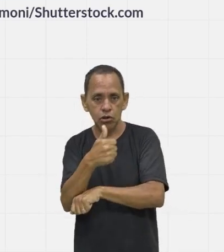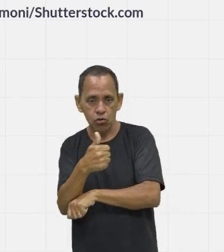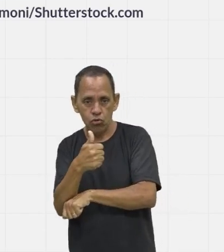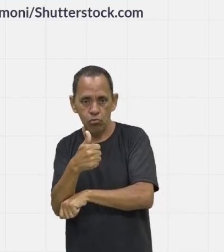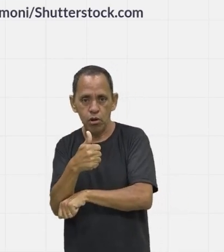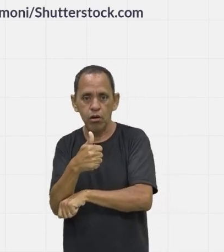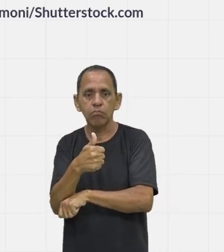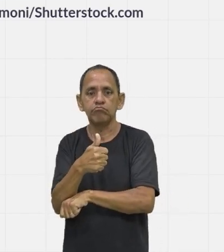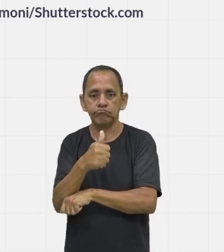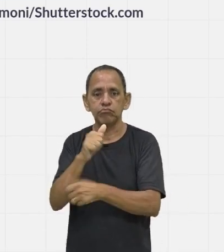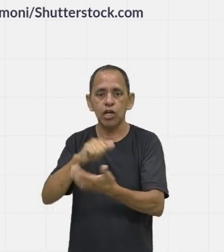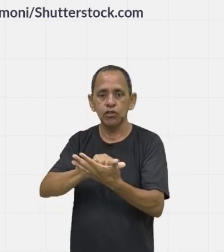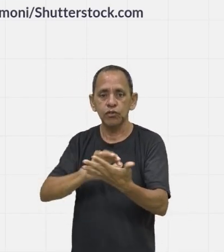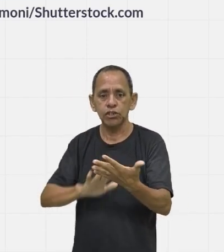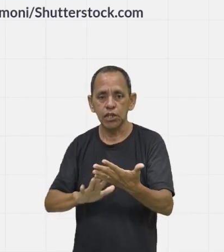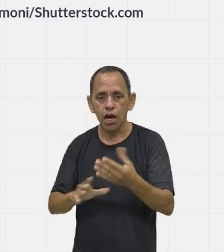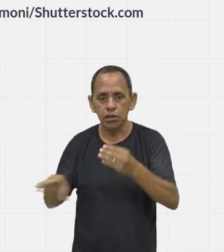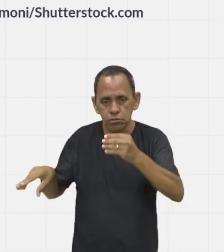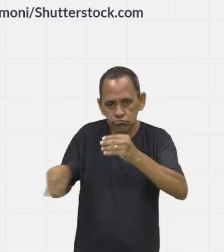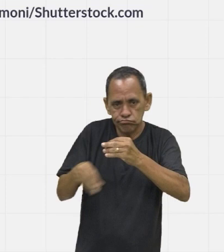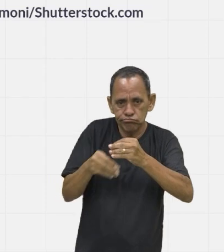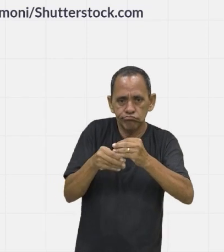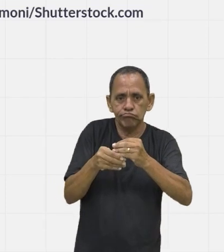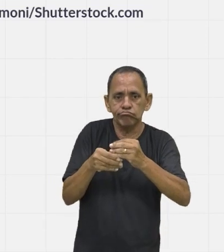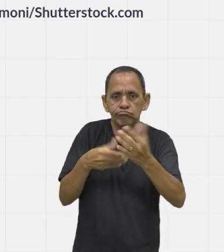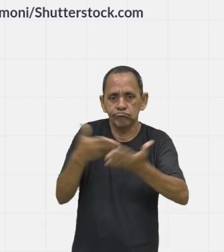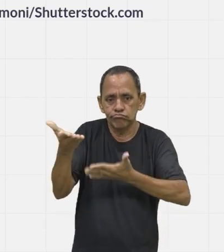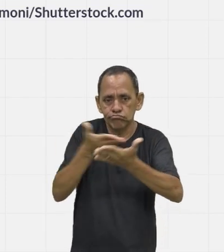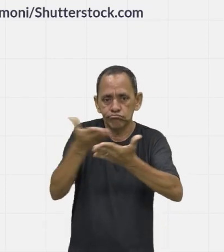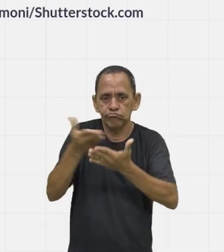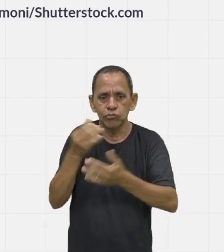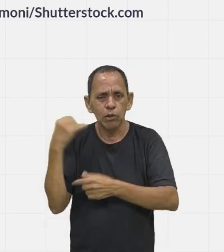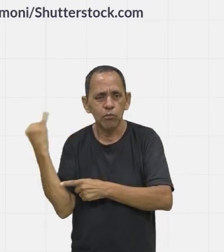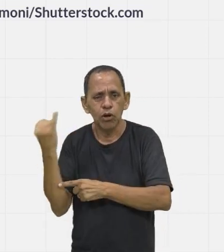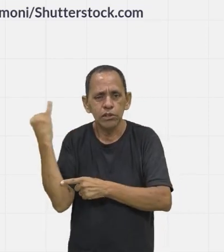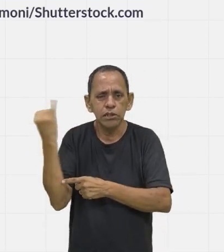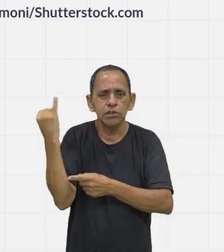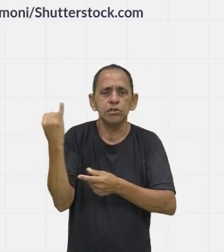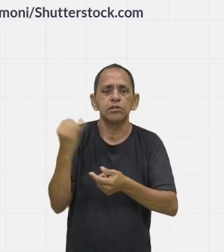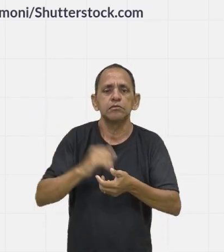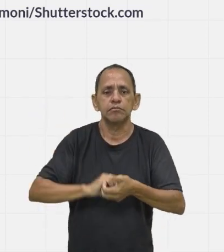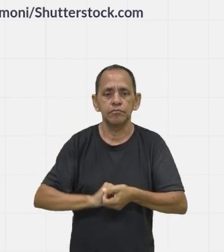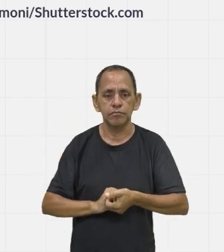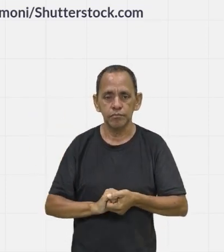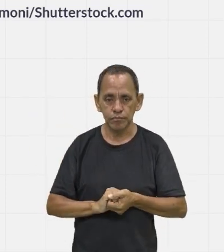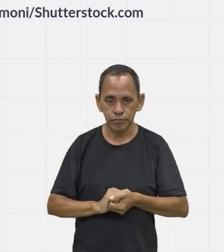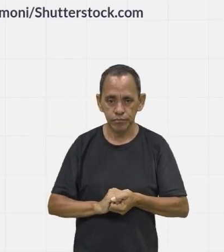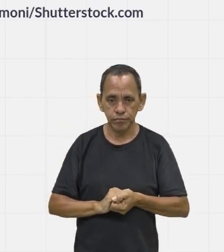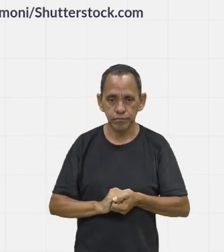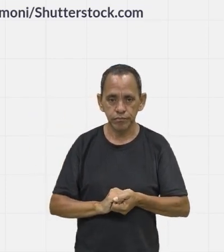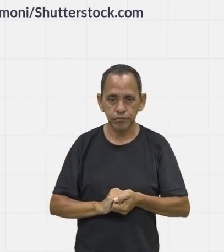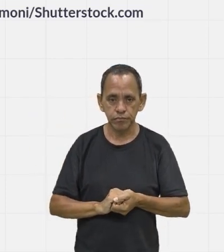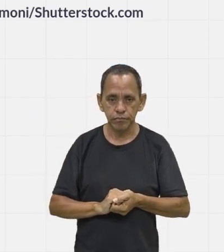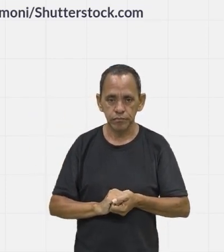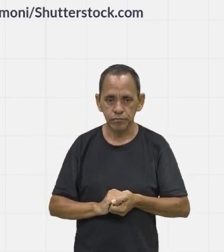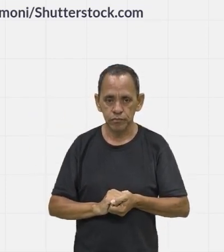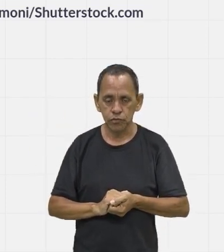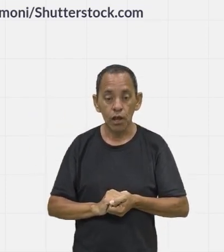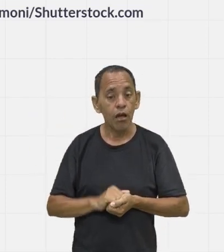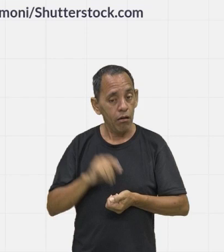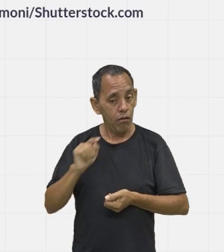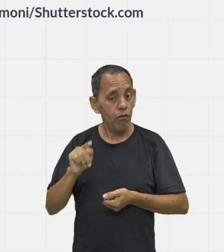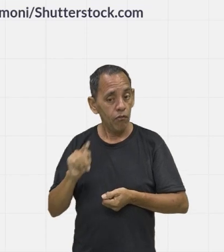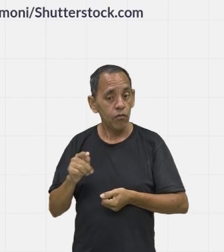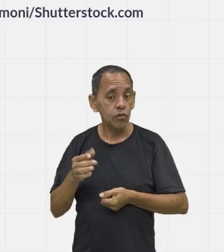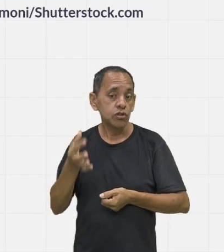atividade complementar. Um ponto importante, esse início de aula ele é sem transmissão. Então, é você, professor presencial,